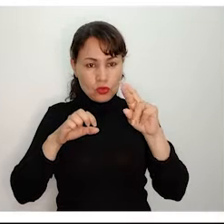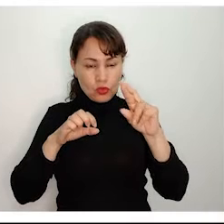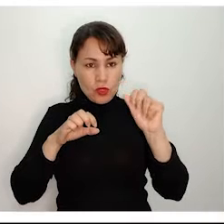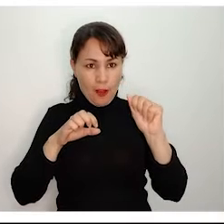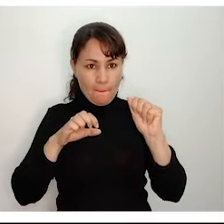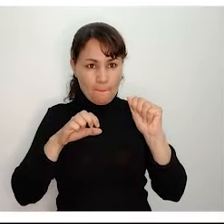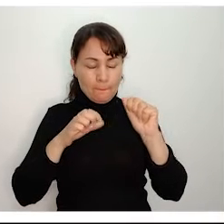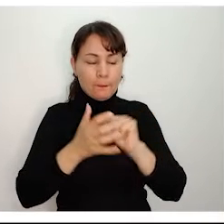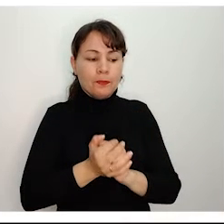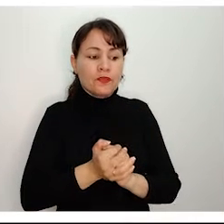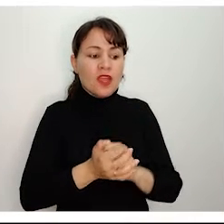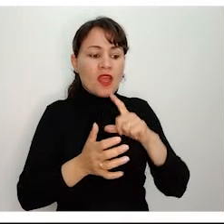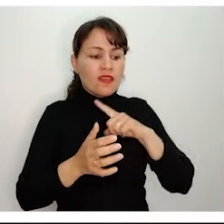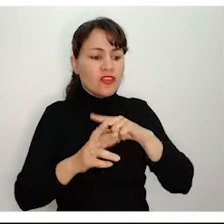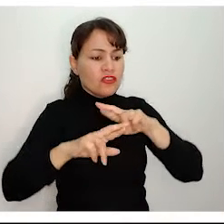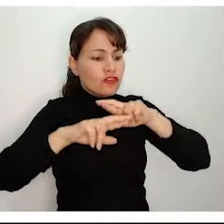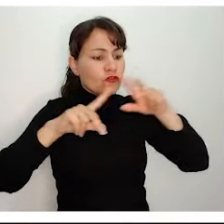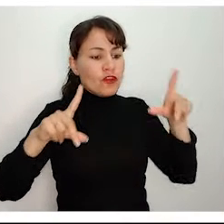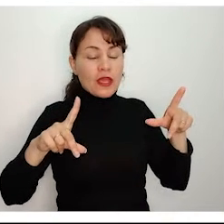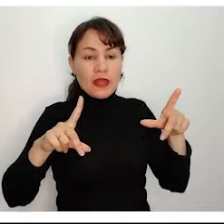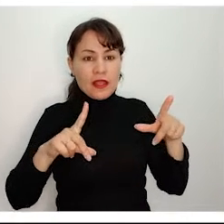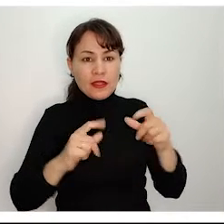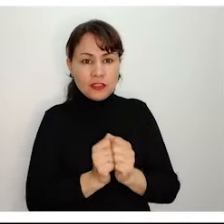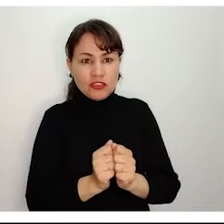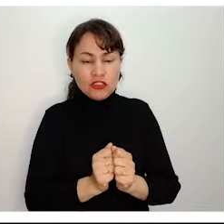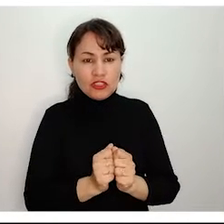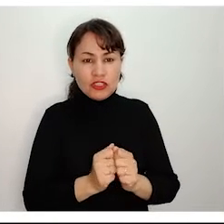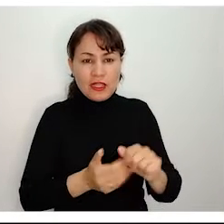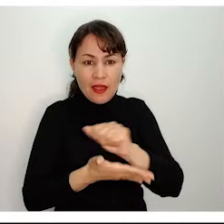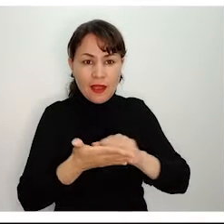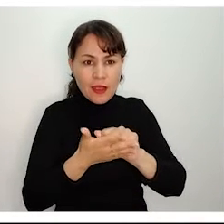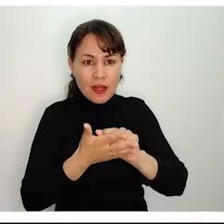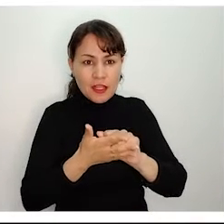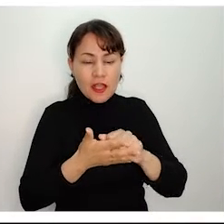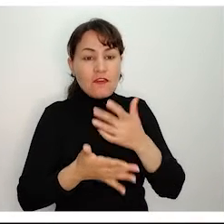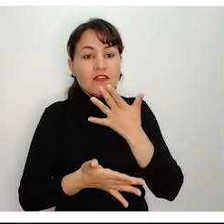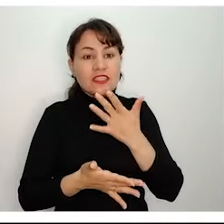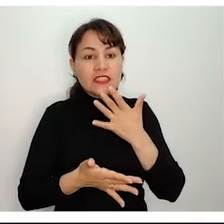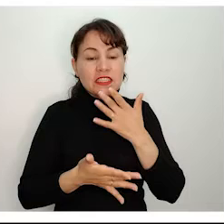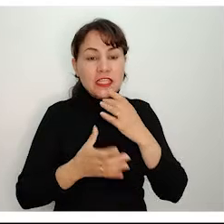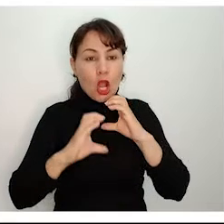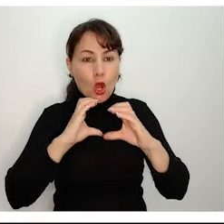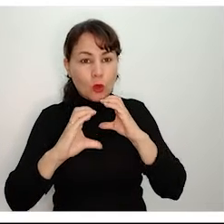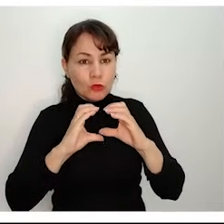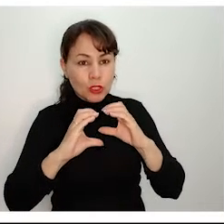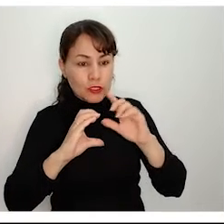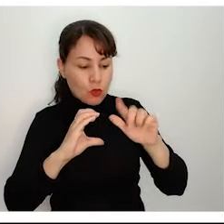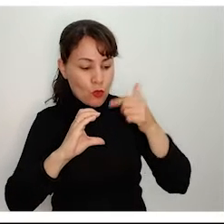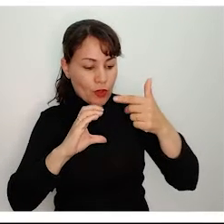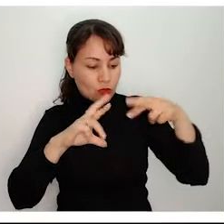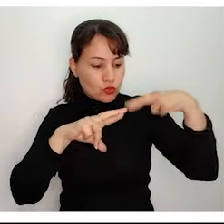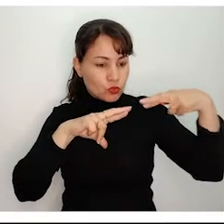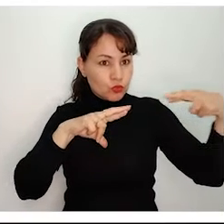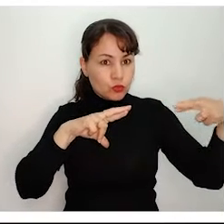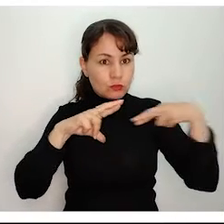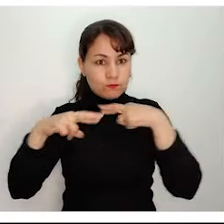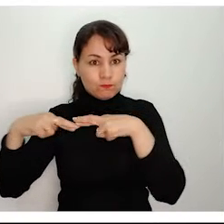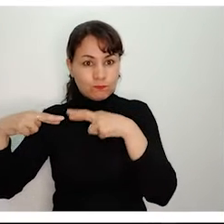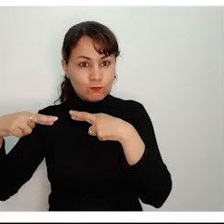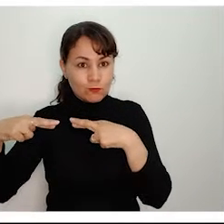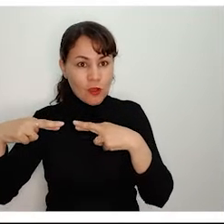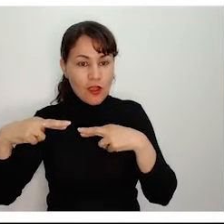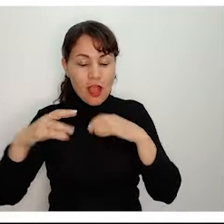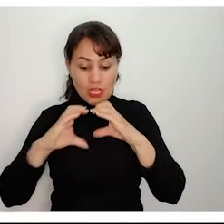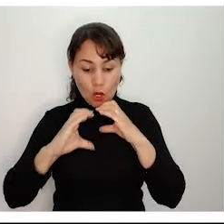chama mielina e ela tem diversas funções, dentre elas facilitar a comunicação entre um neurônio e outro, fazer com que